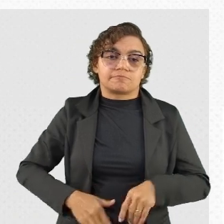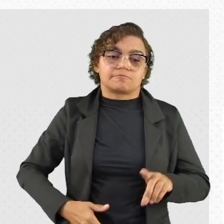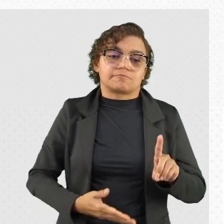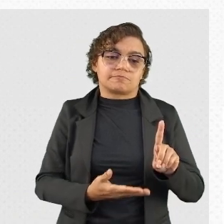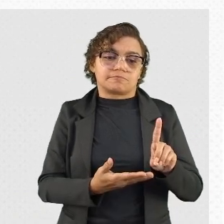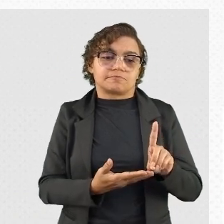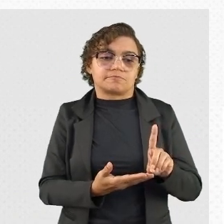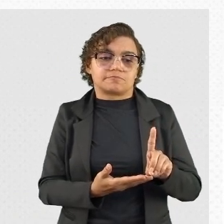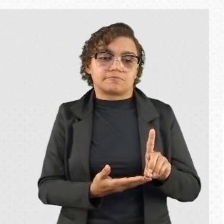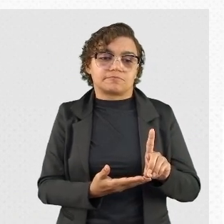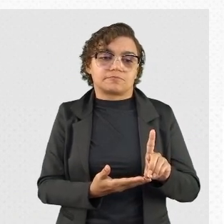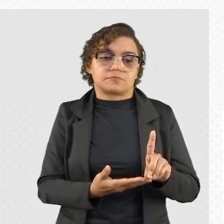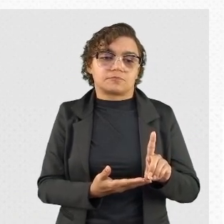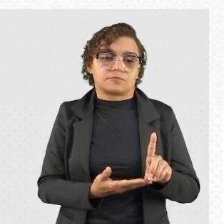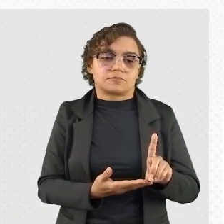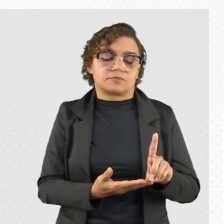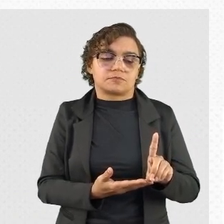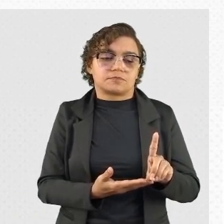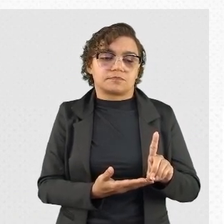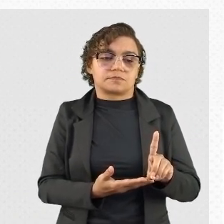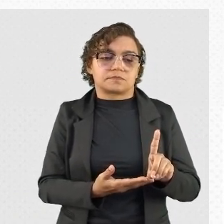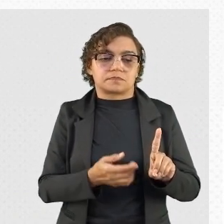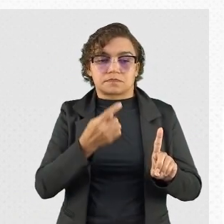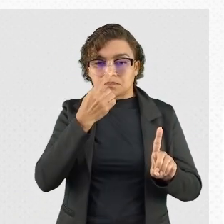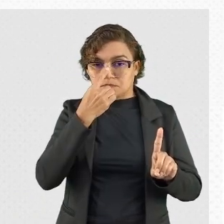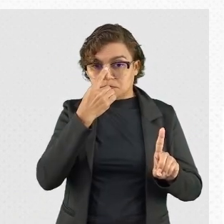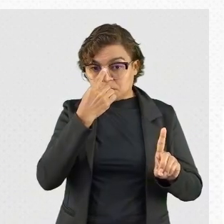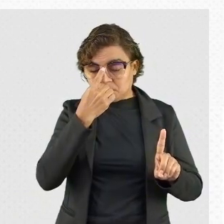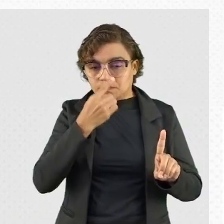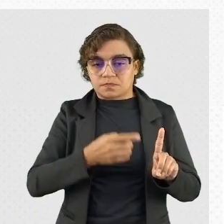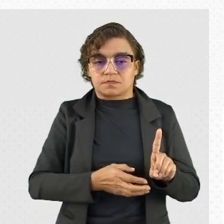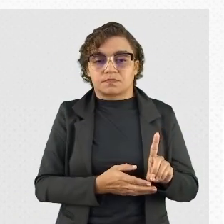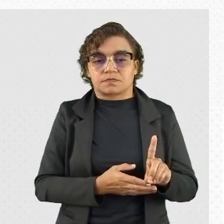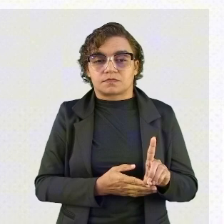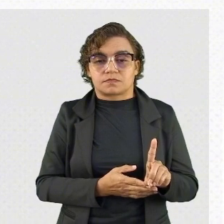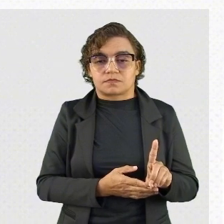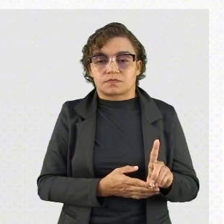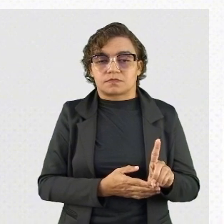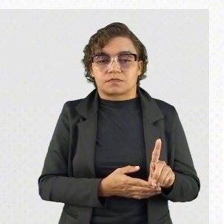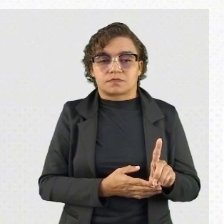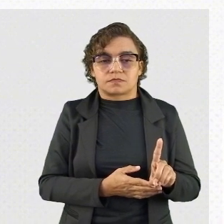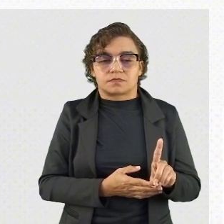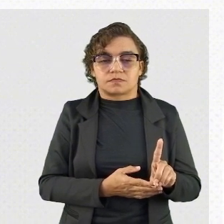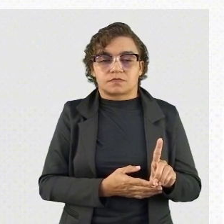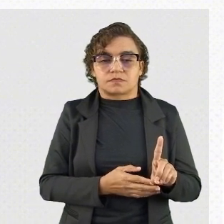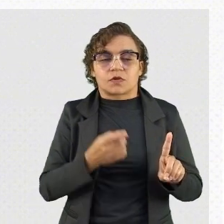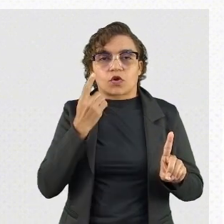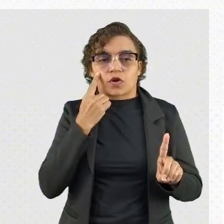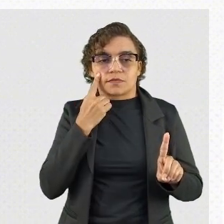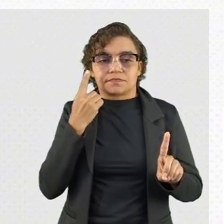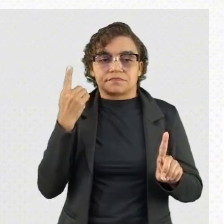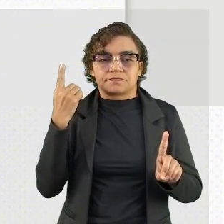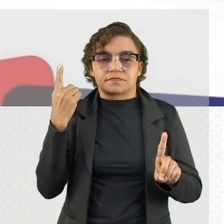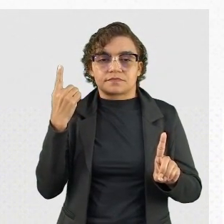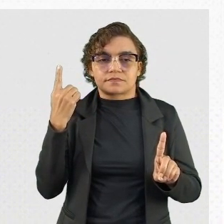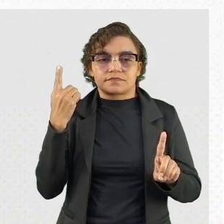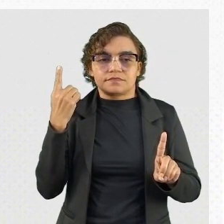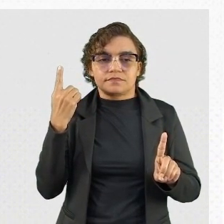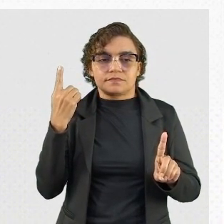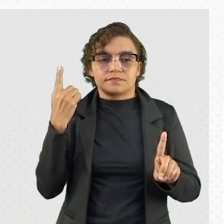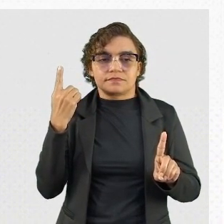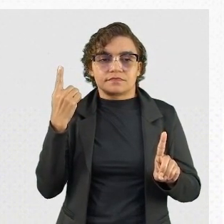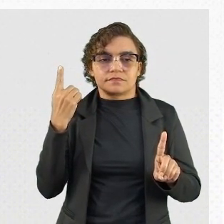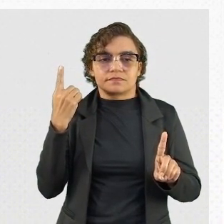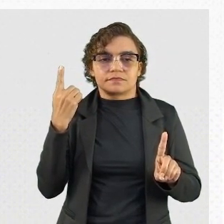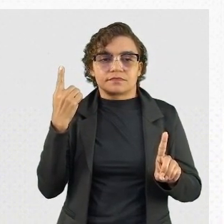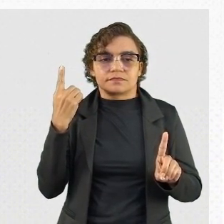o humanismo pregou a determinação das ações humanas pelo divino e negou que o homem tivesse